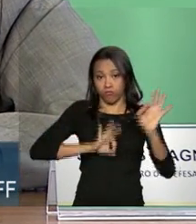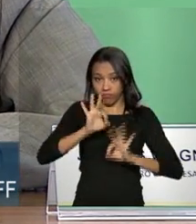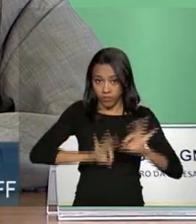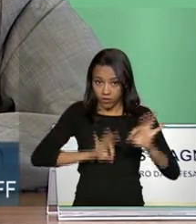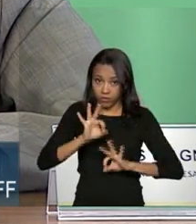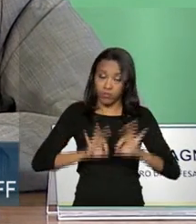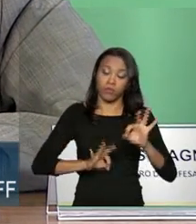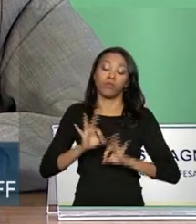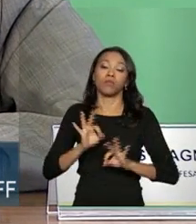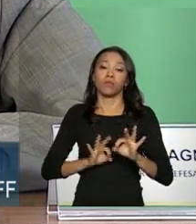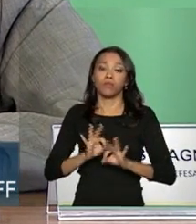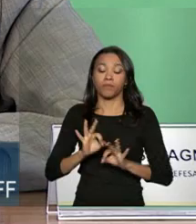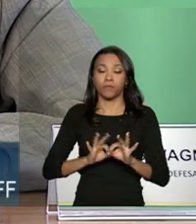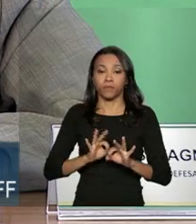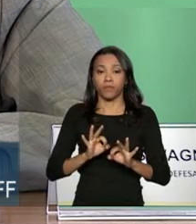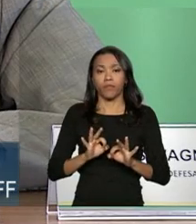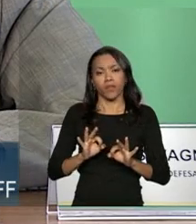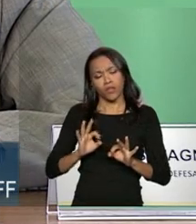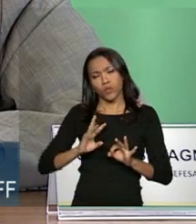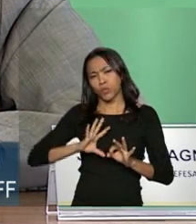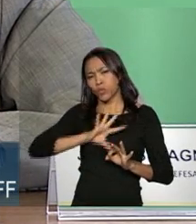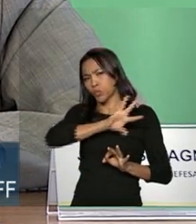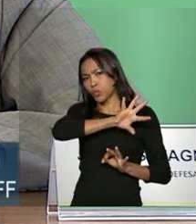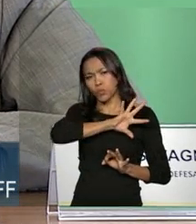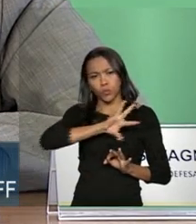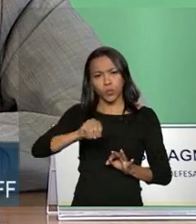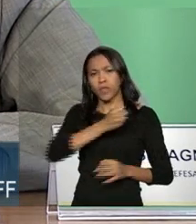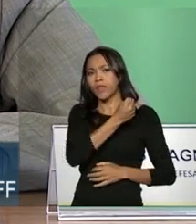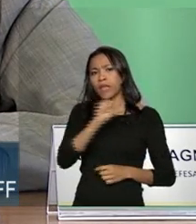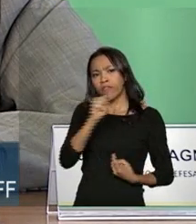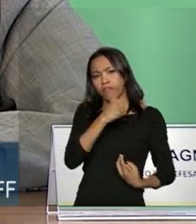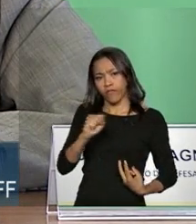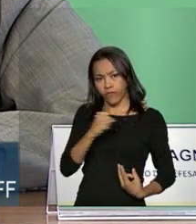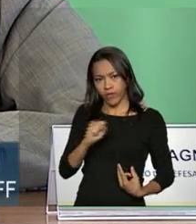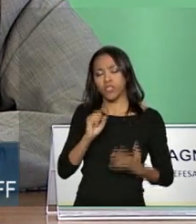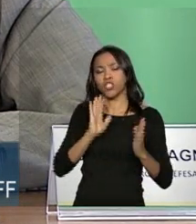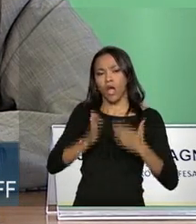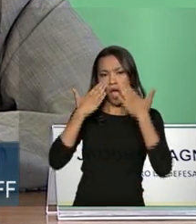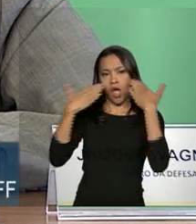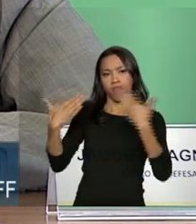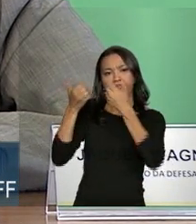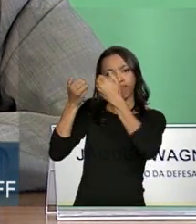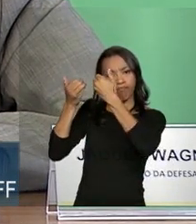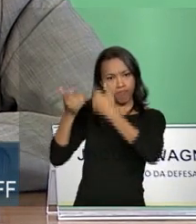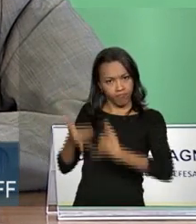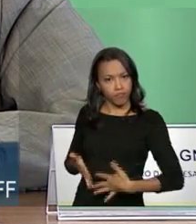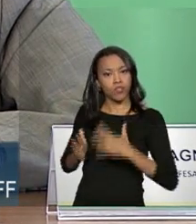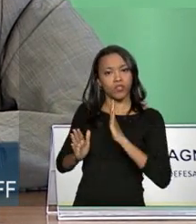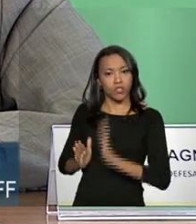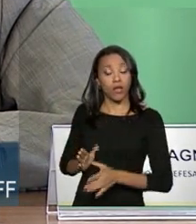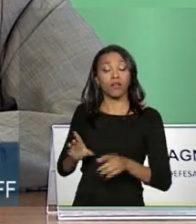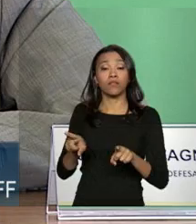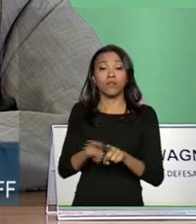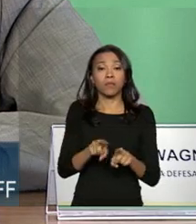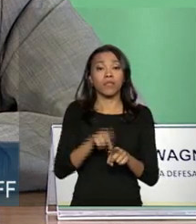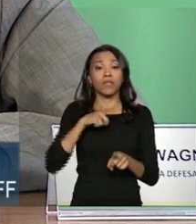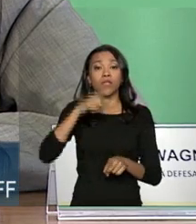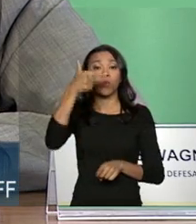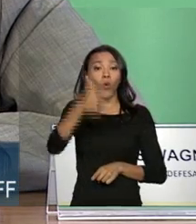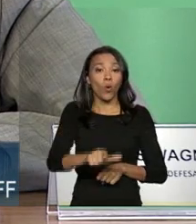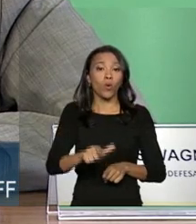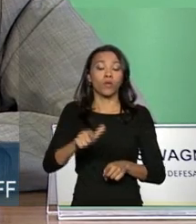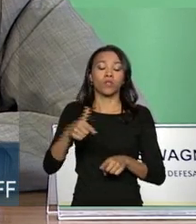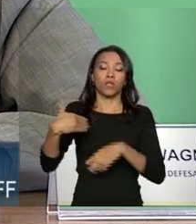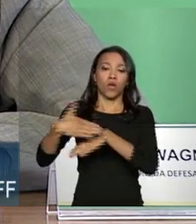foram bastante bem apresentadas. Está se buscando uma discussão também com